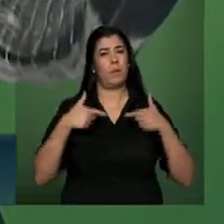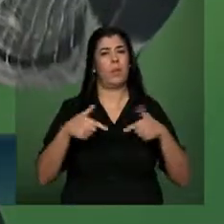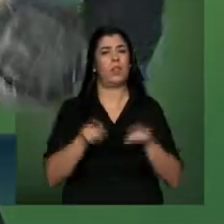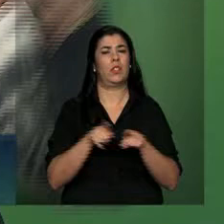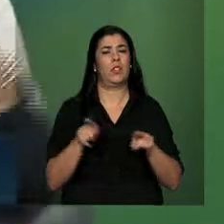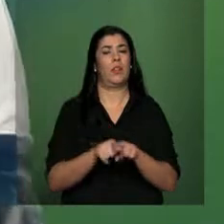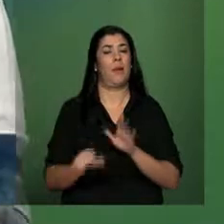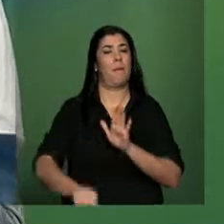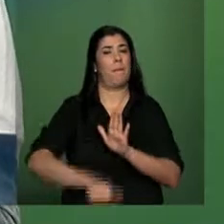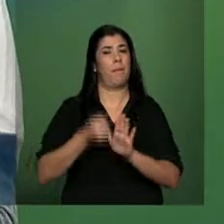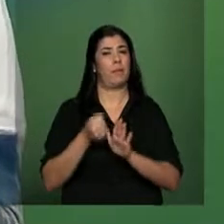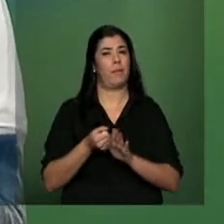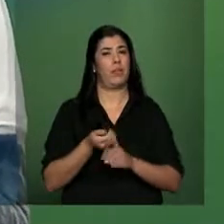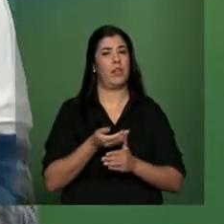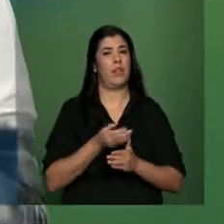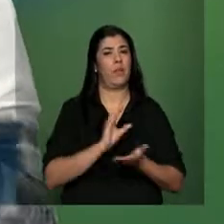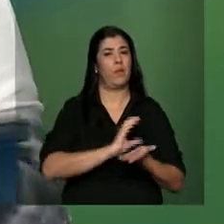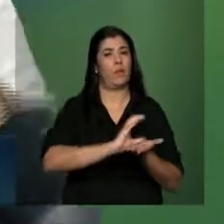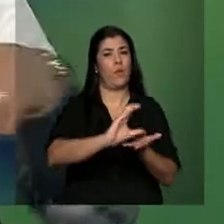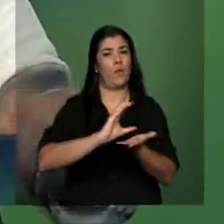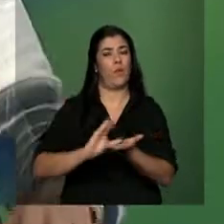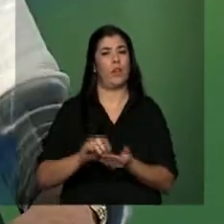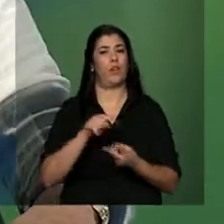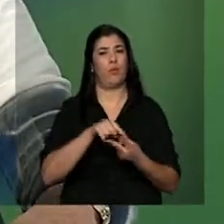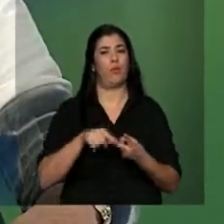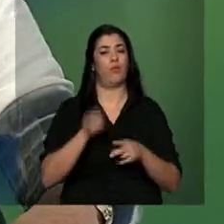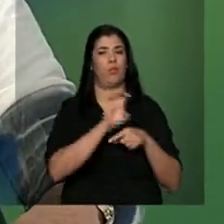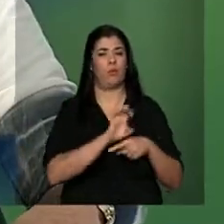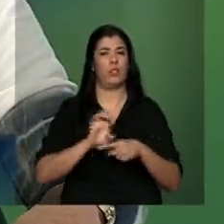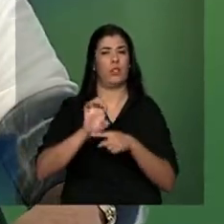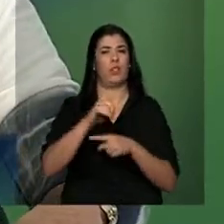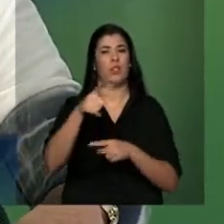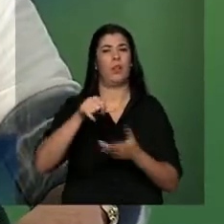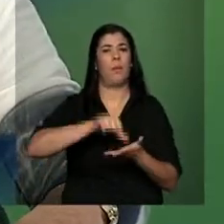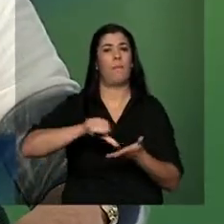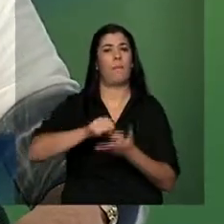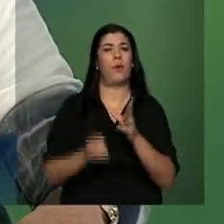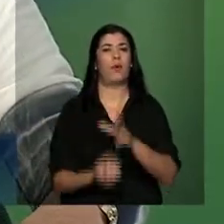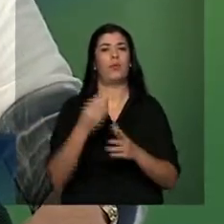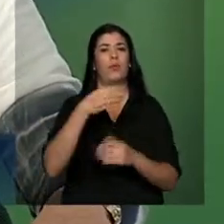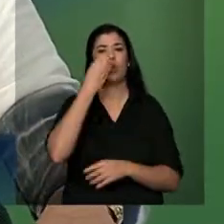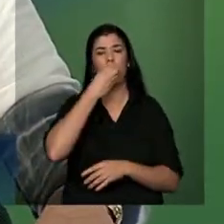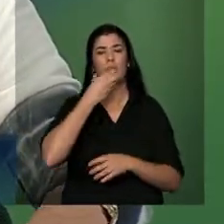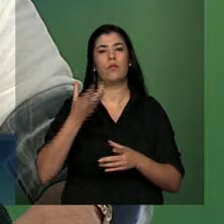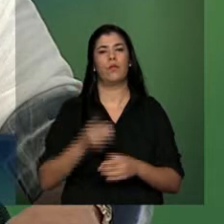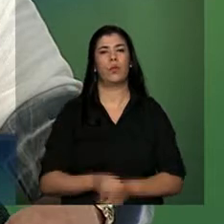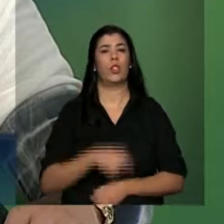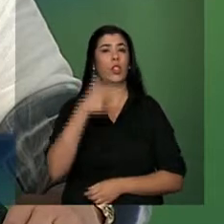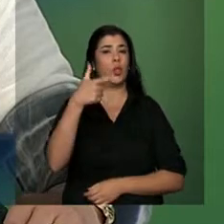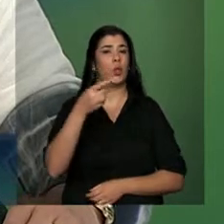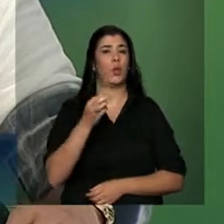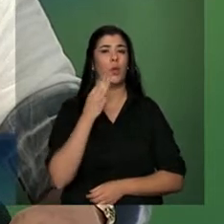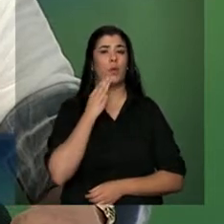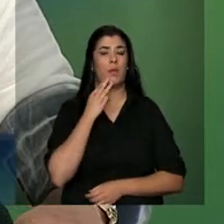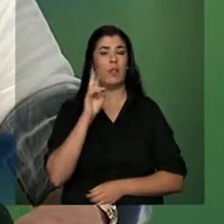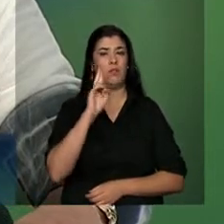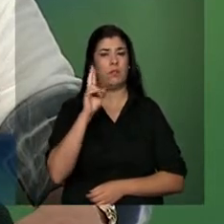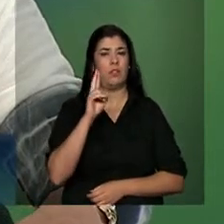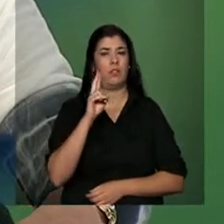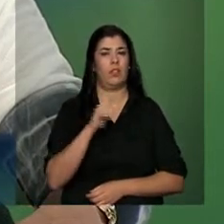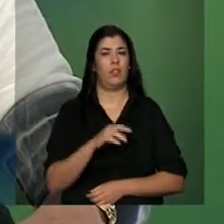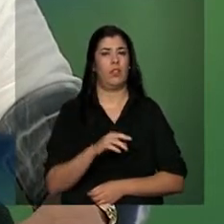e Amapá e nos polos principais de frutas do país. 2 milhões.